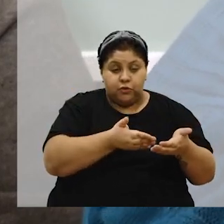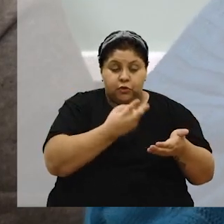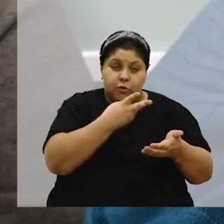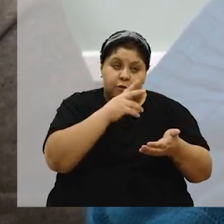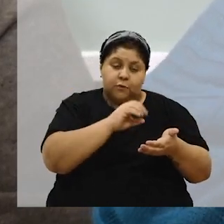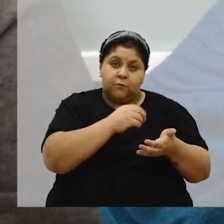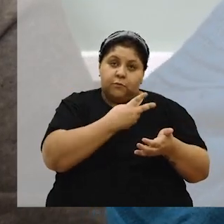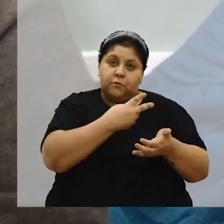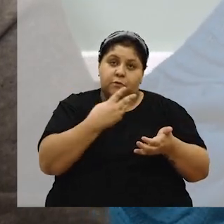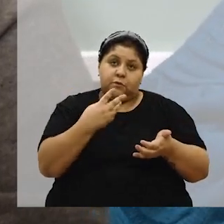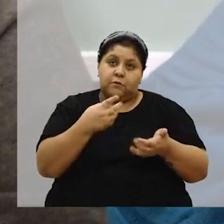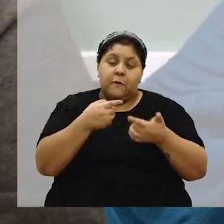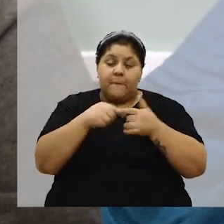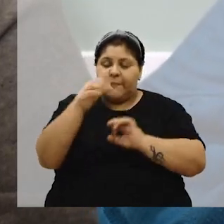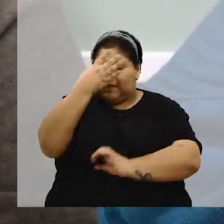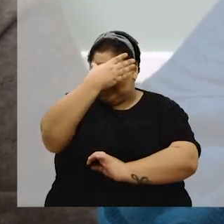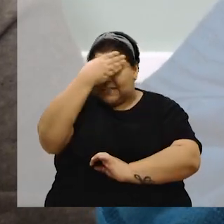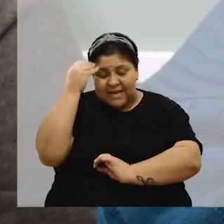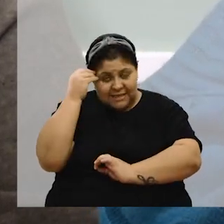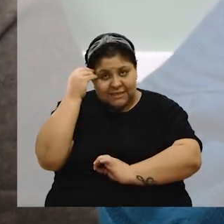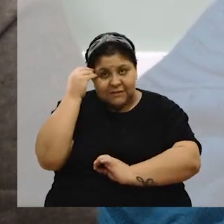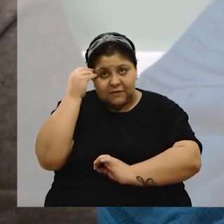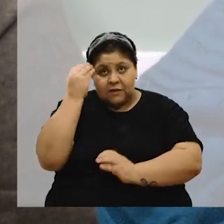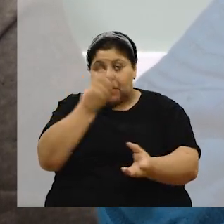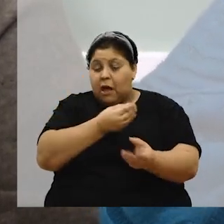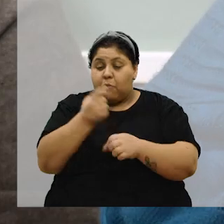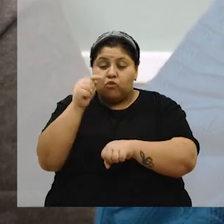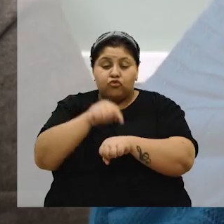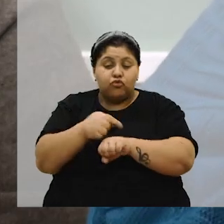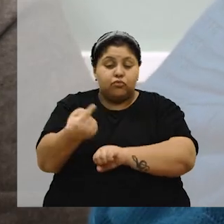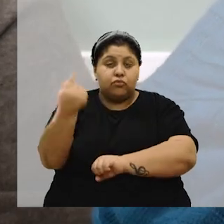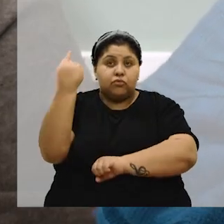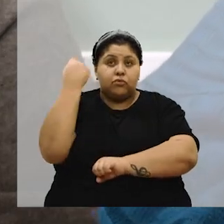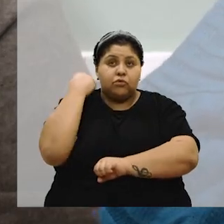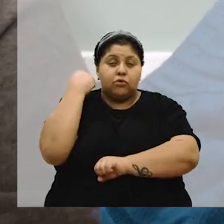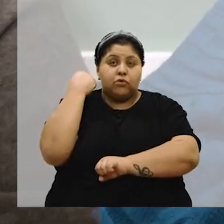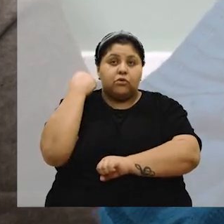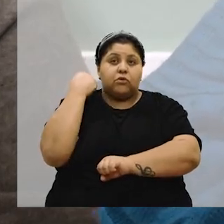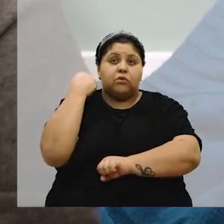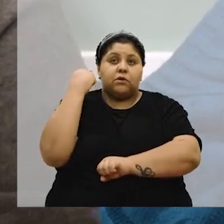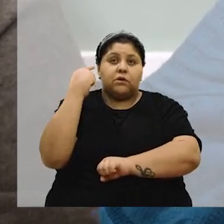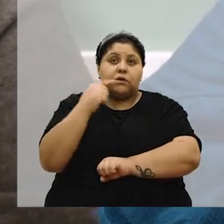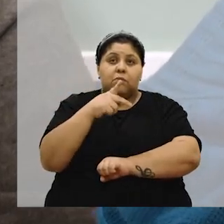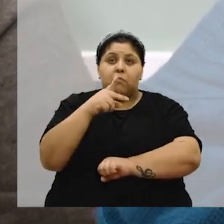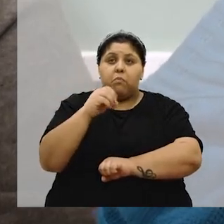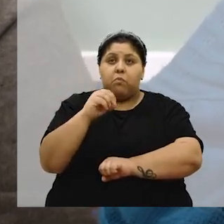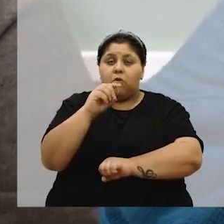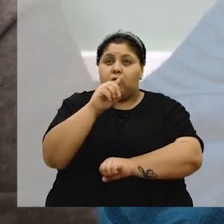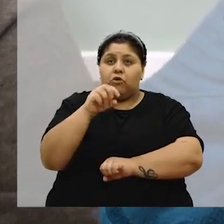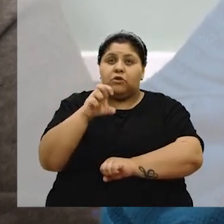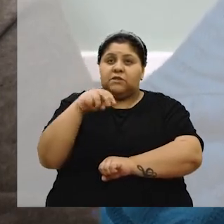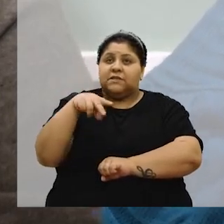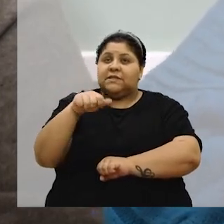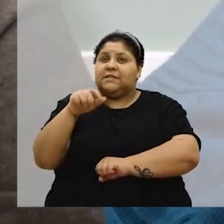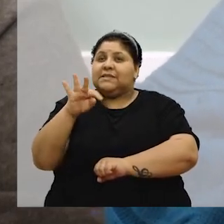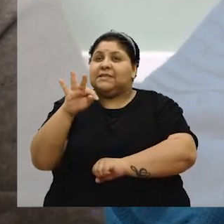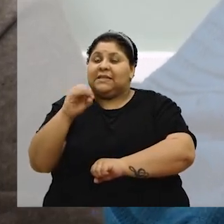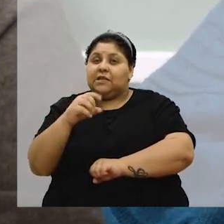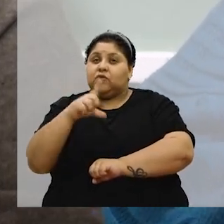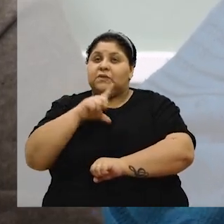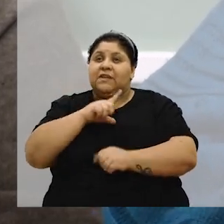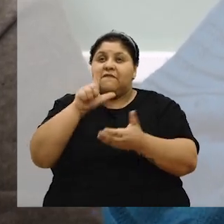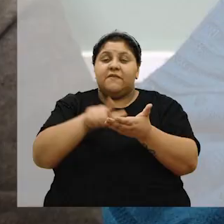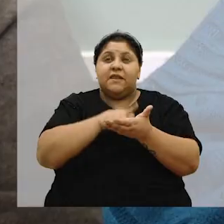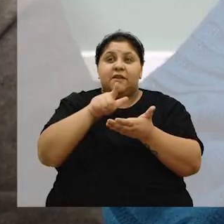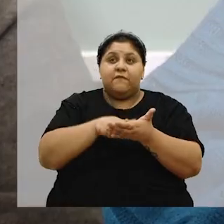hoje, 2024, mas se esquece que há bastante tempo atrás o Pozenato teve um livro adaptado para o cinema que concorreu